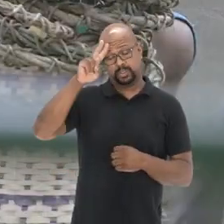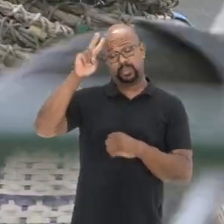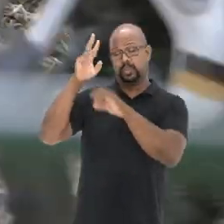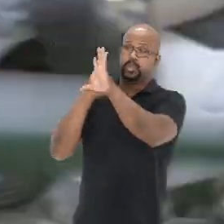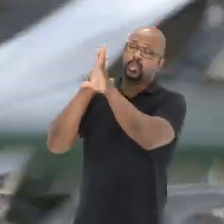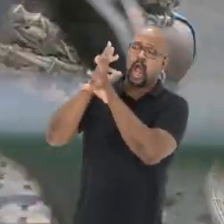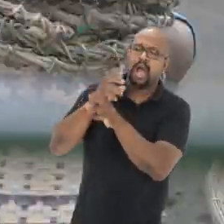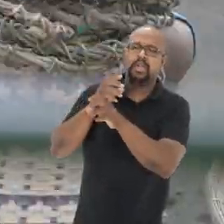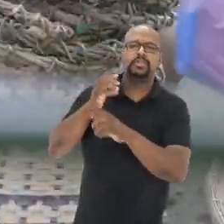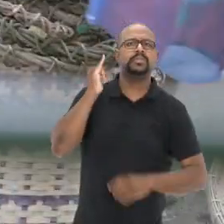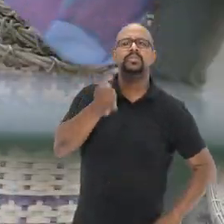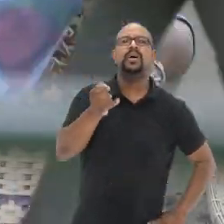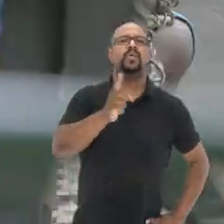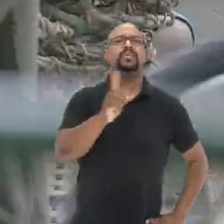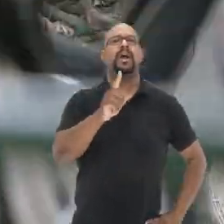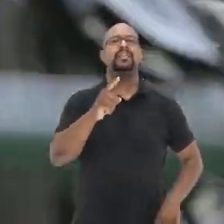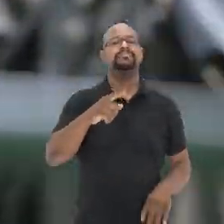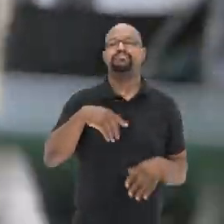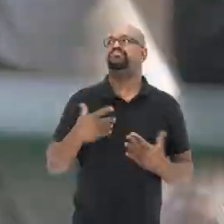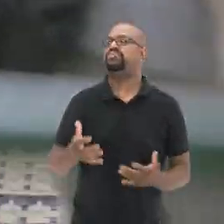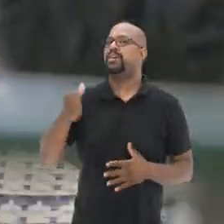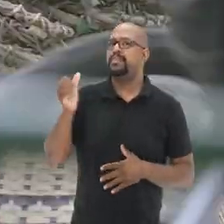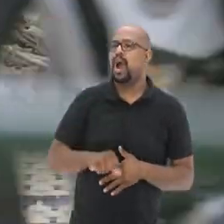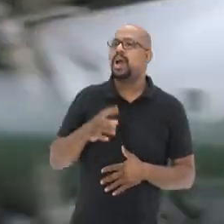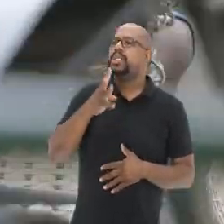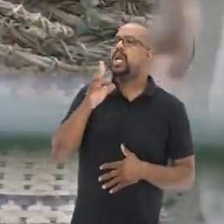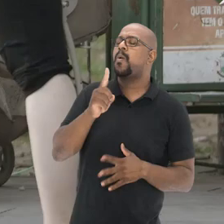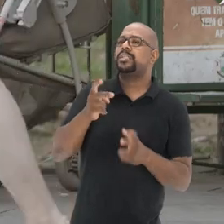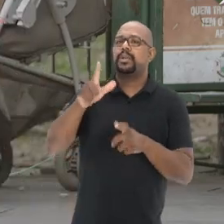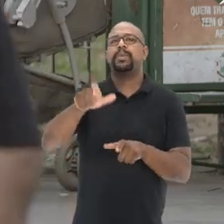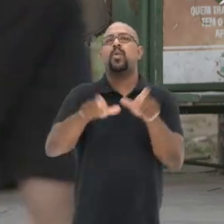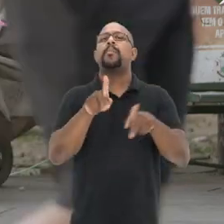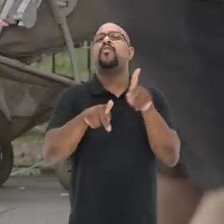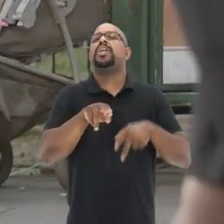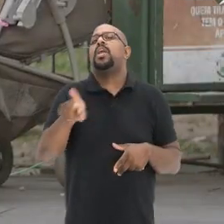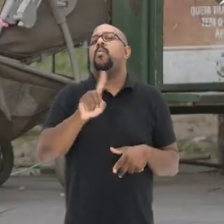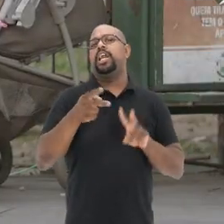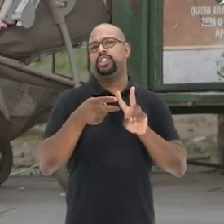Nossa história não é contada, muito menos reconhecida pelo não indígena.